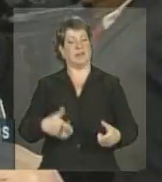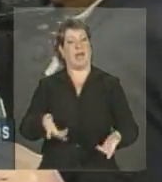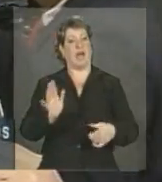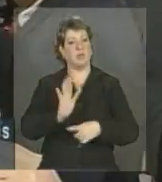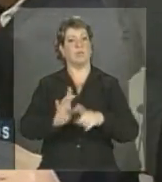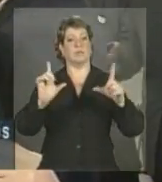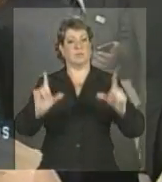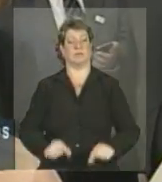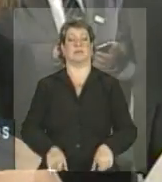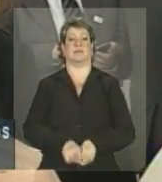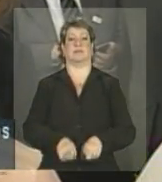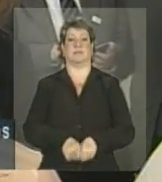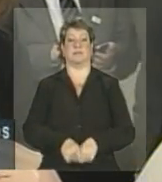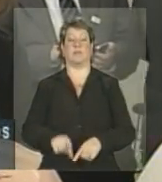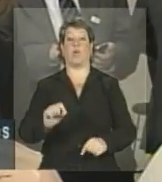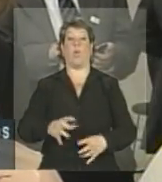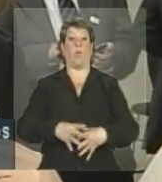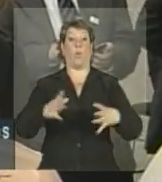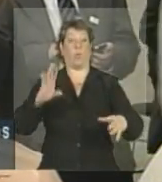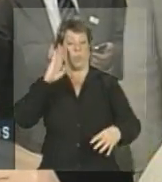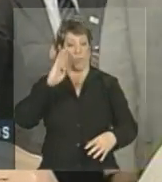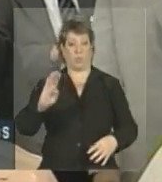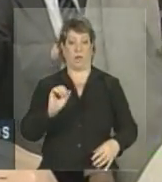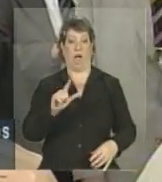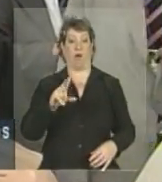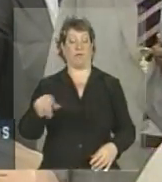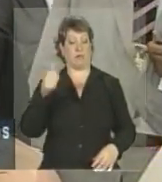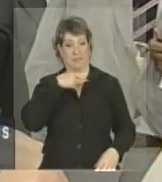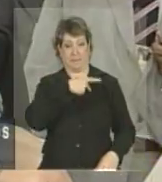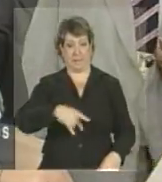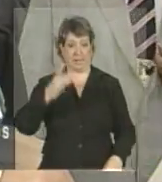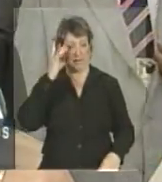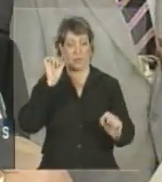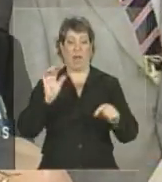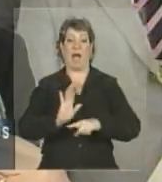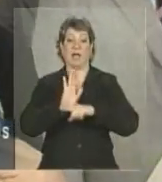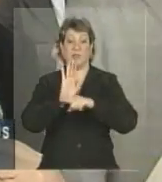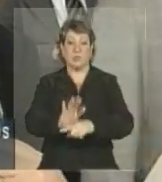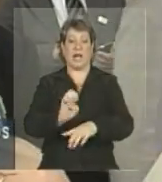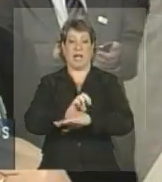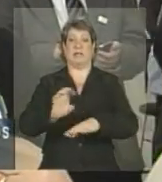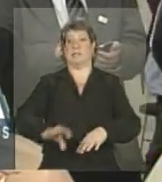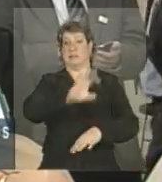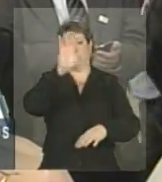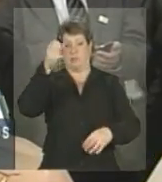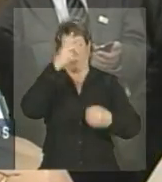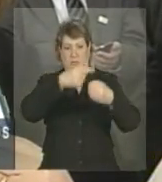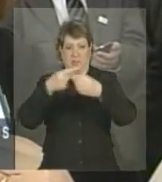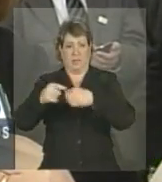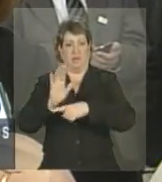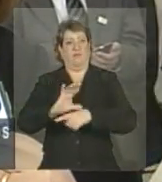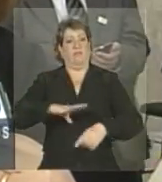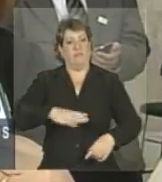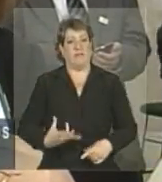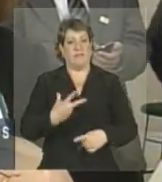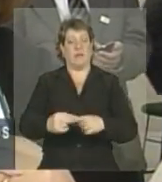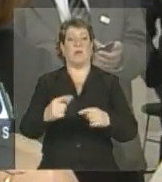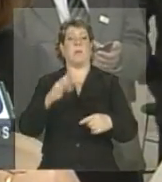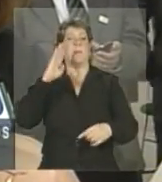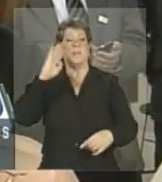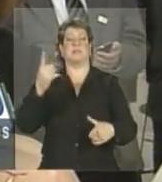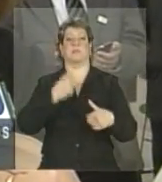nas cidades brasileiras. O grande objetivo da presidenta Dilma Rousseff é ajudar estados e municípios a enfrentar os principais